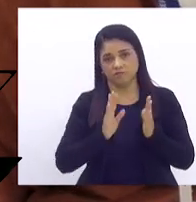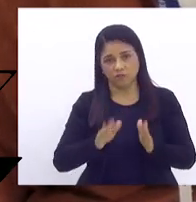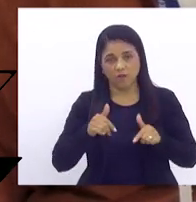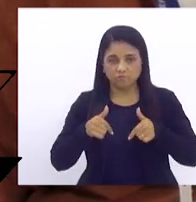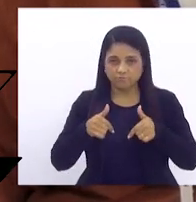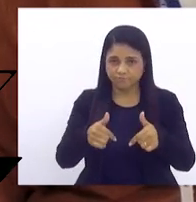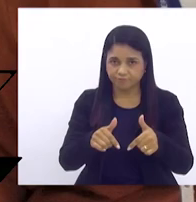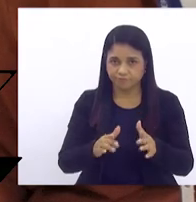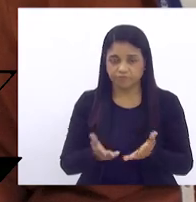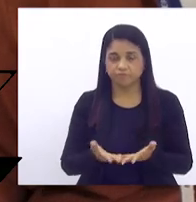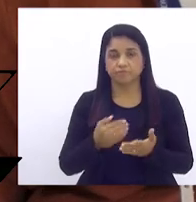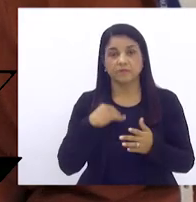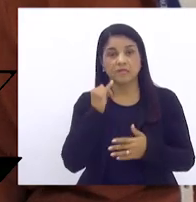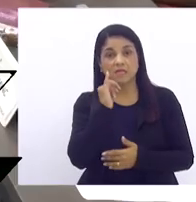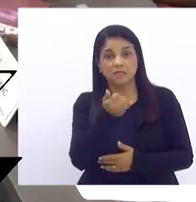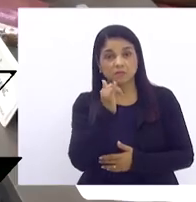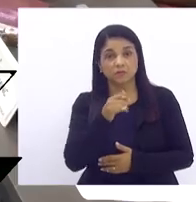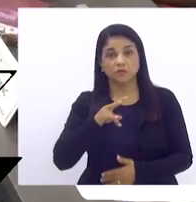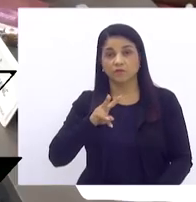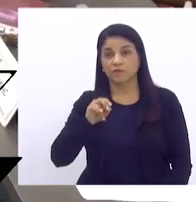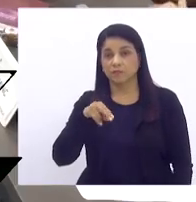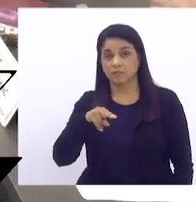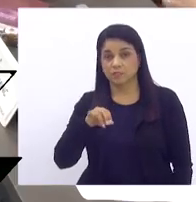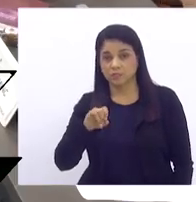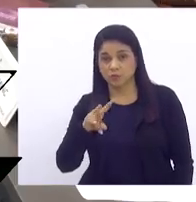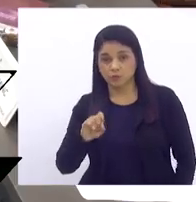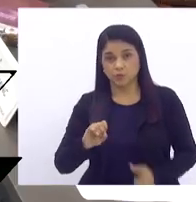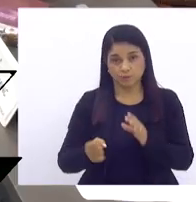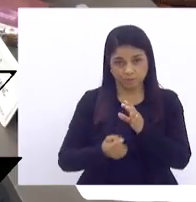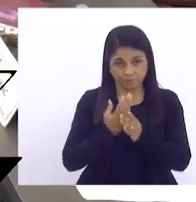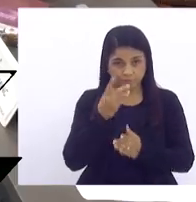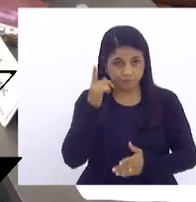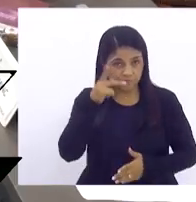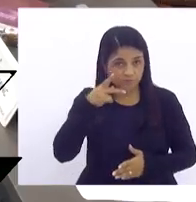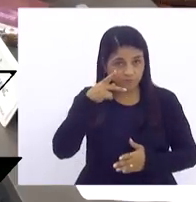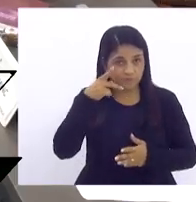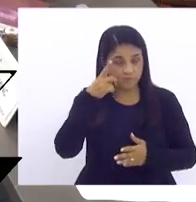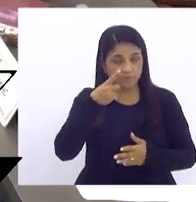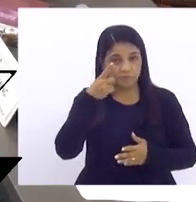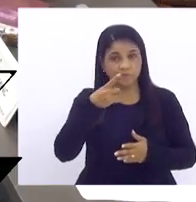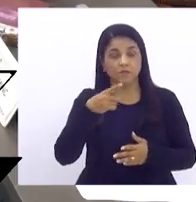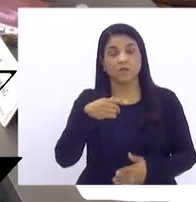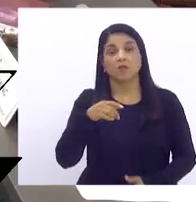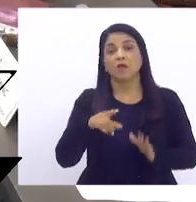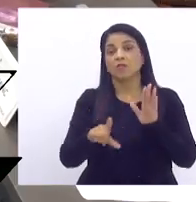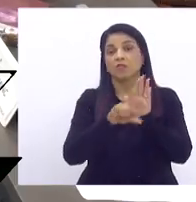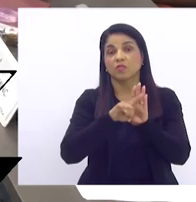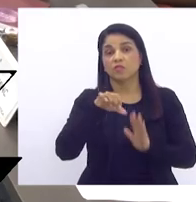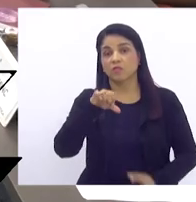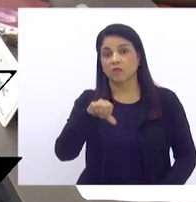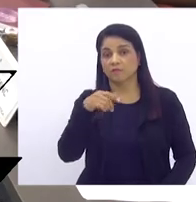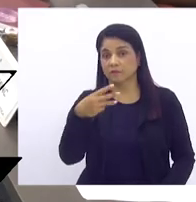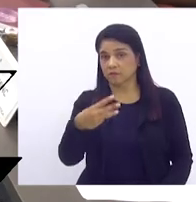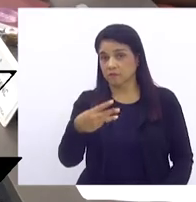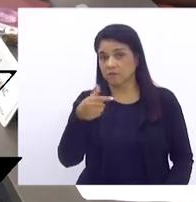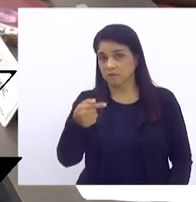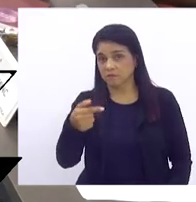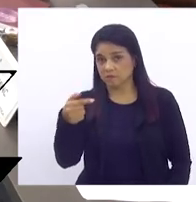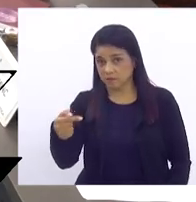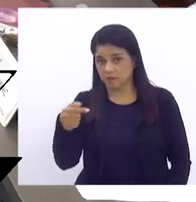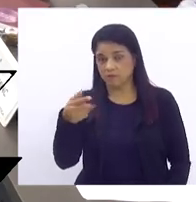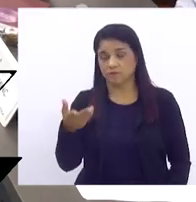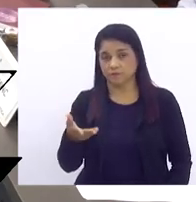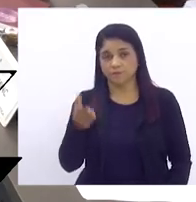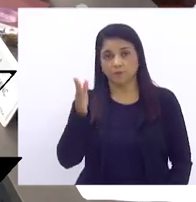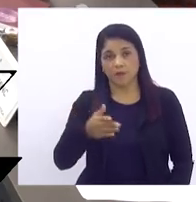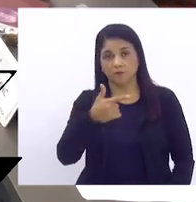Deputado, deputada relatora e deputado Vinícius Cozzolino, autor da matéria. A lei que eu faço referência é a Lei 9377. Presidente, eu vou